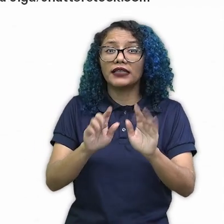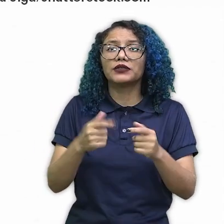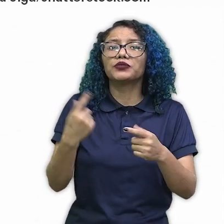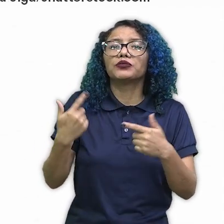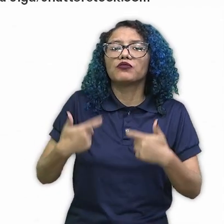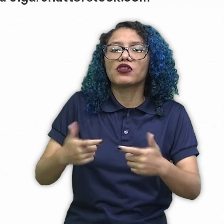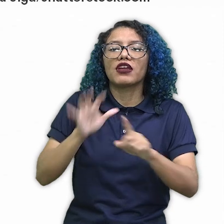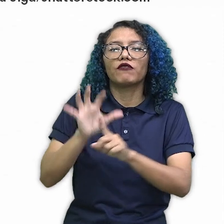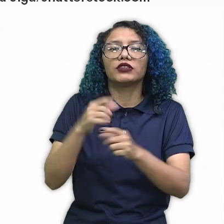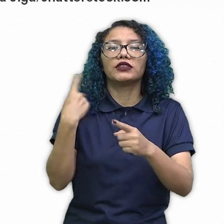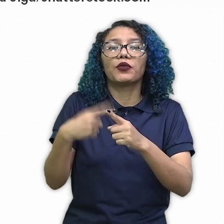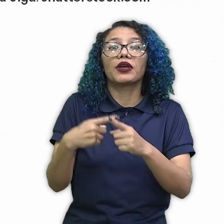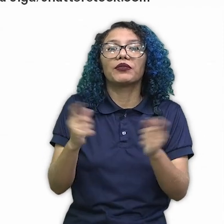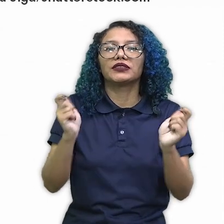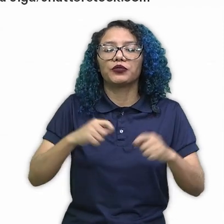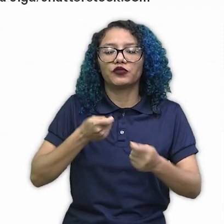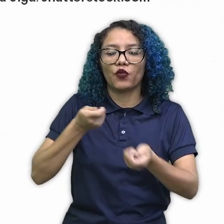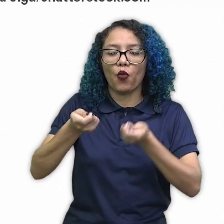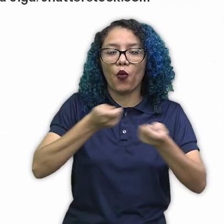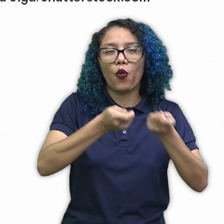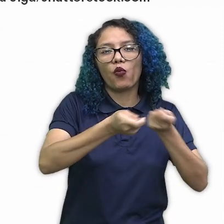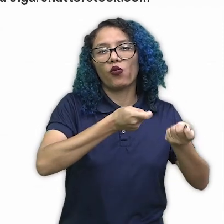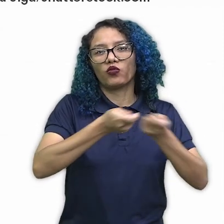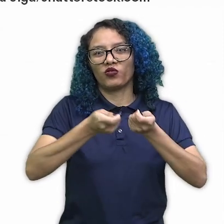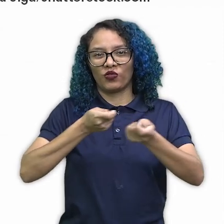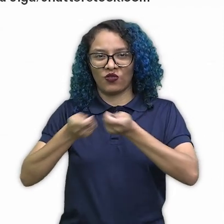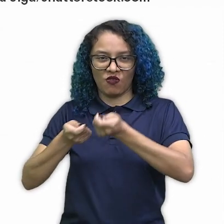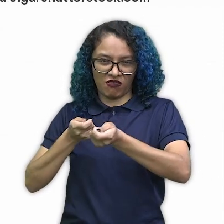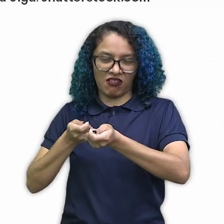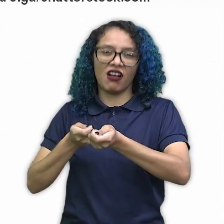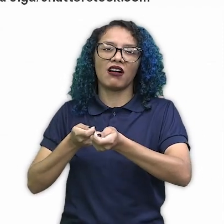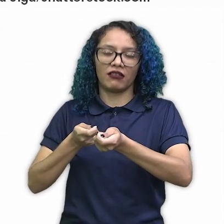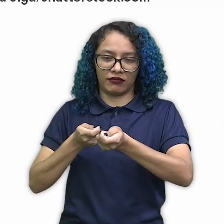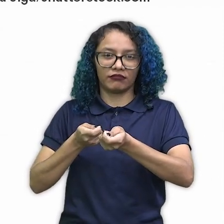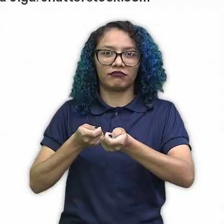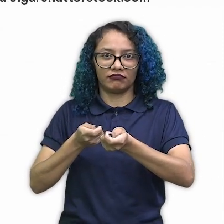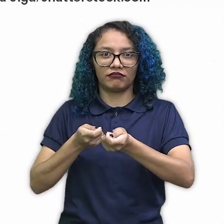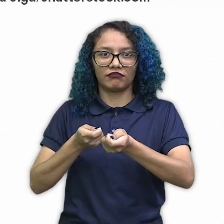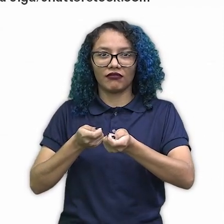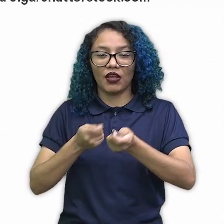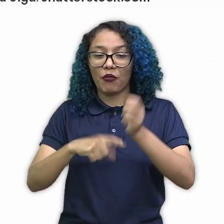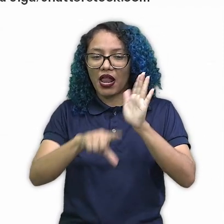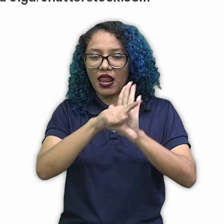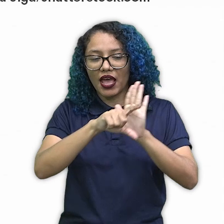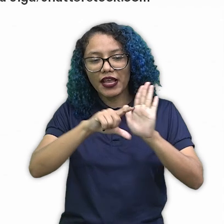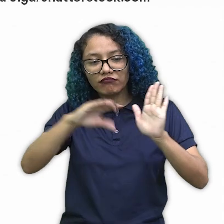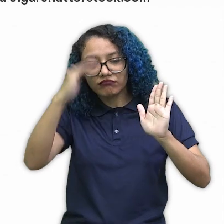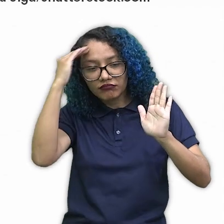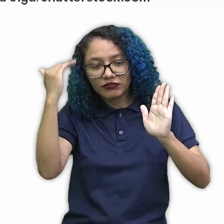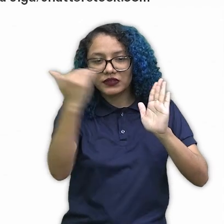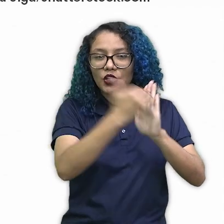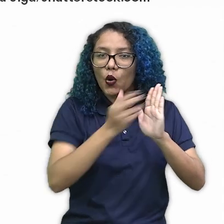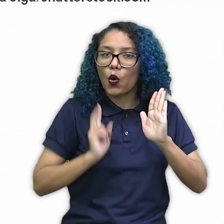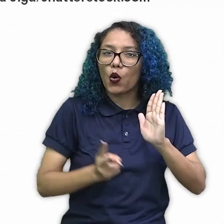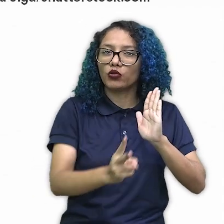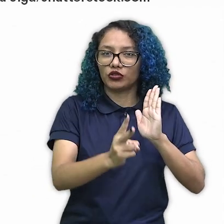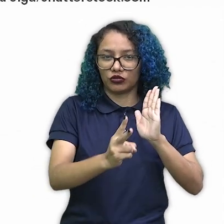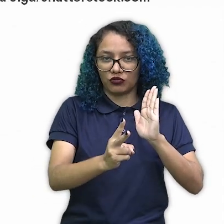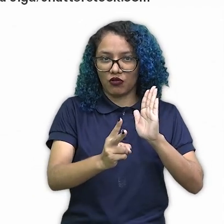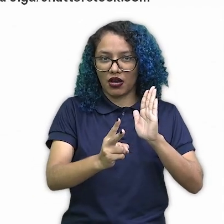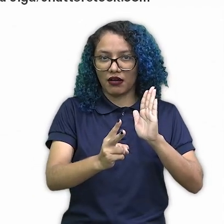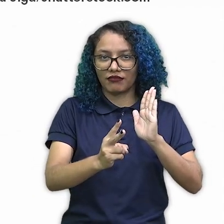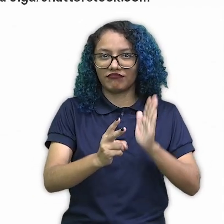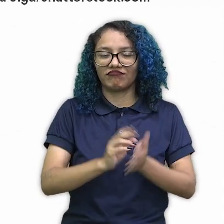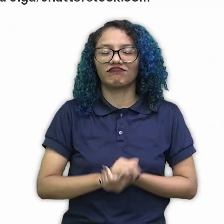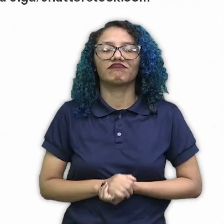disciplinando, cuidando, para que as regras do jogo que eles estabeleceram, não sejam